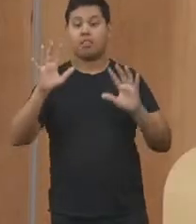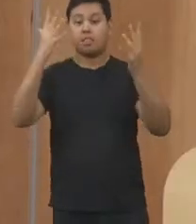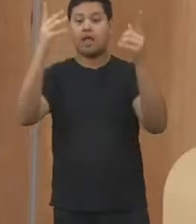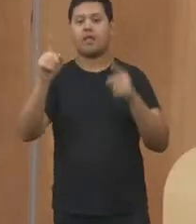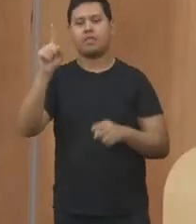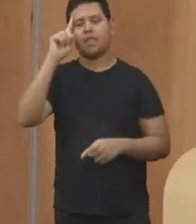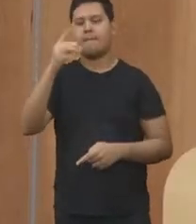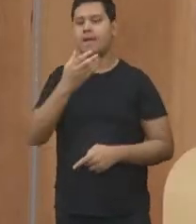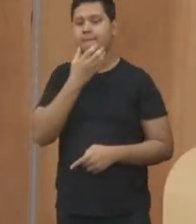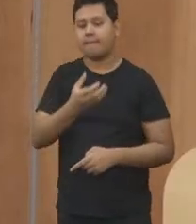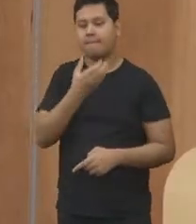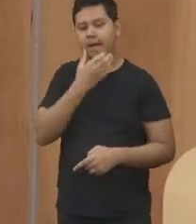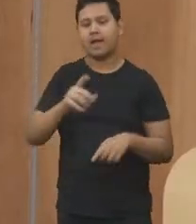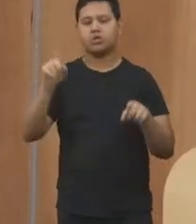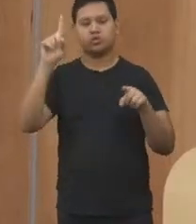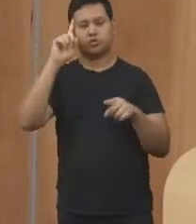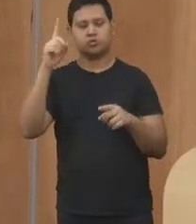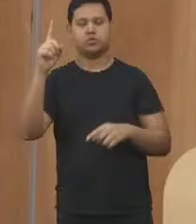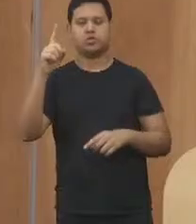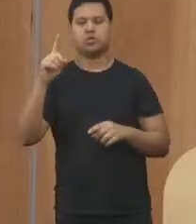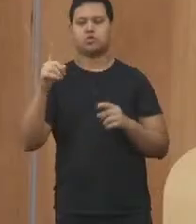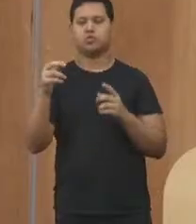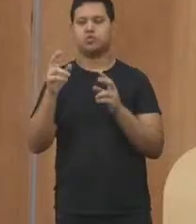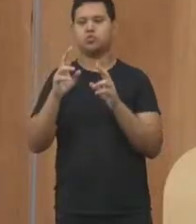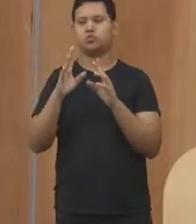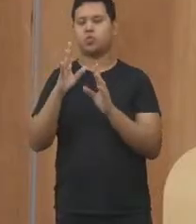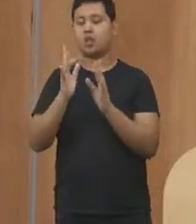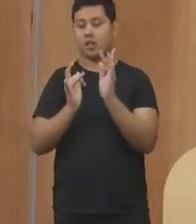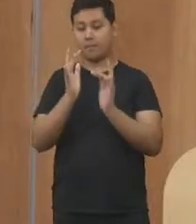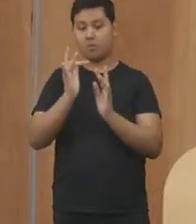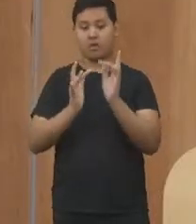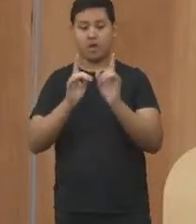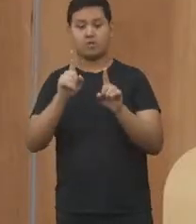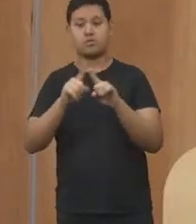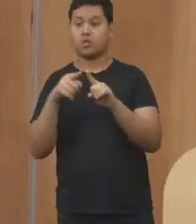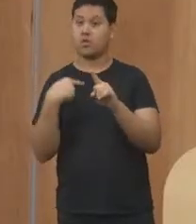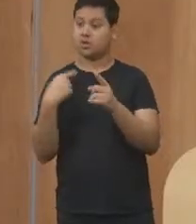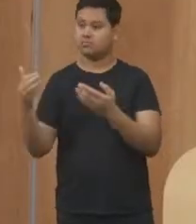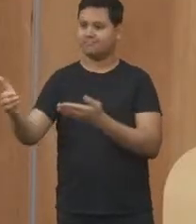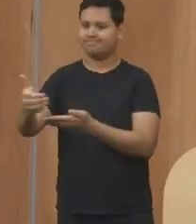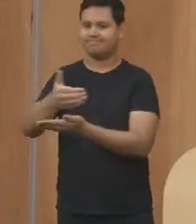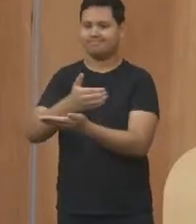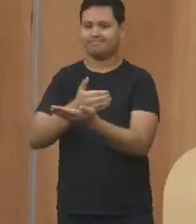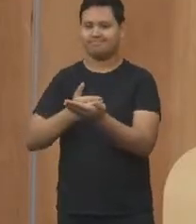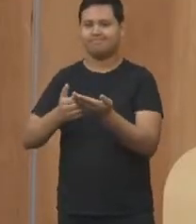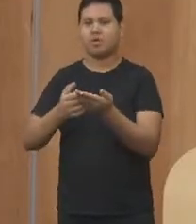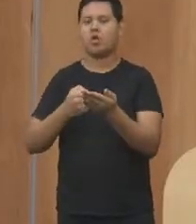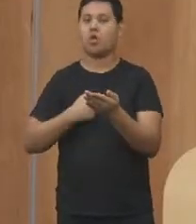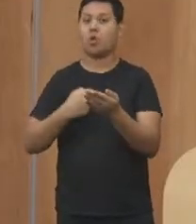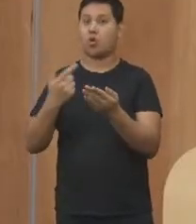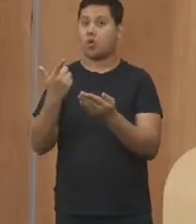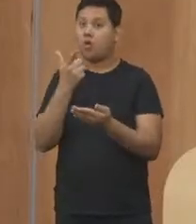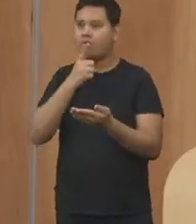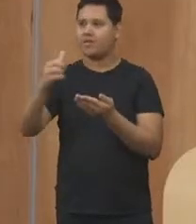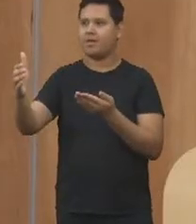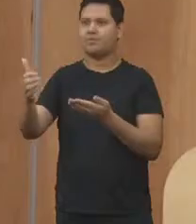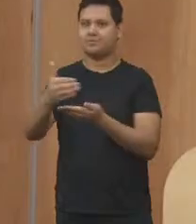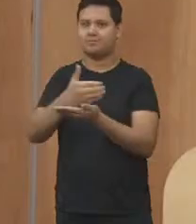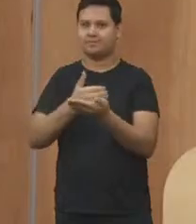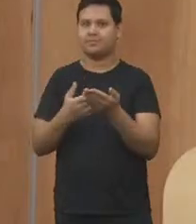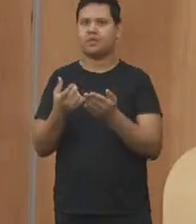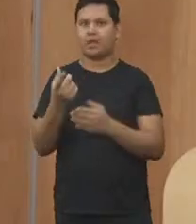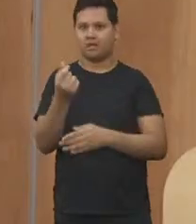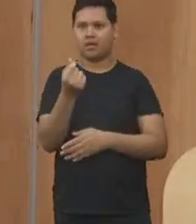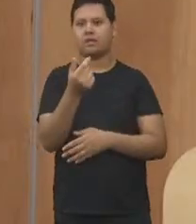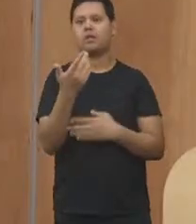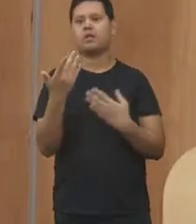Natal, Dia dos Namorados, que esse imposto ele tem realmente uma ascensão maior. Mas a